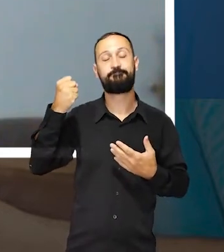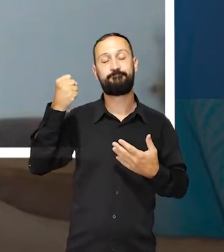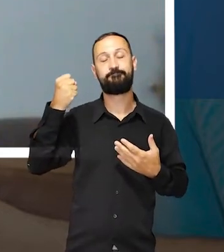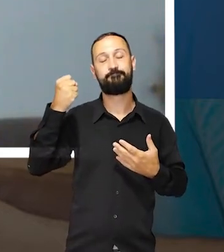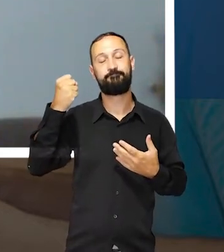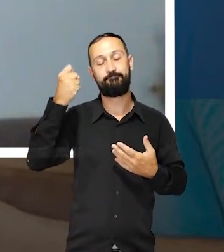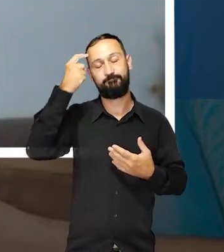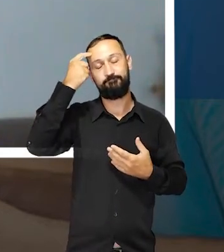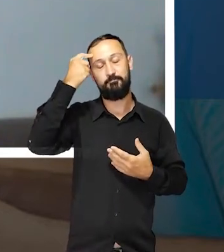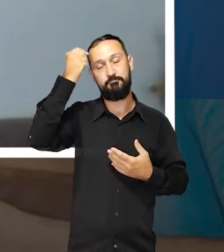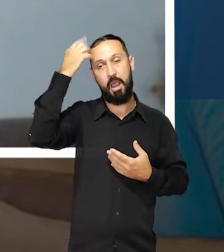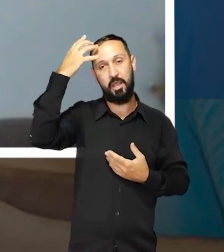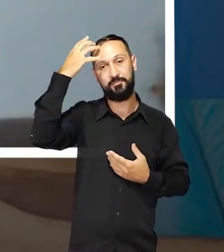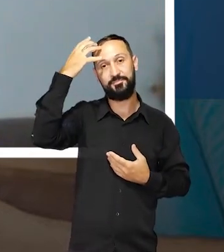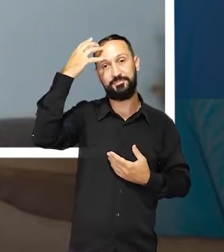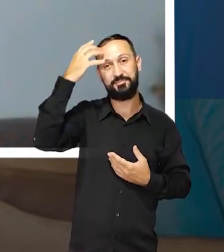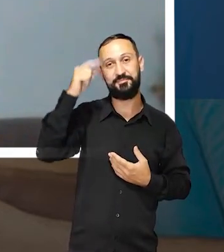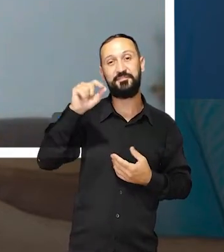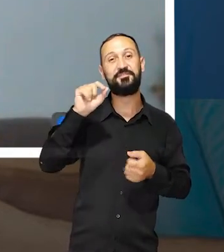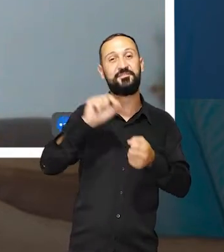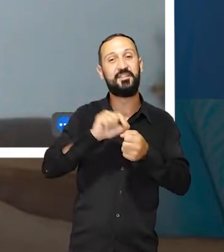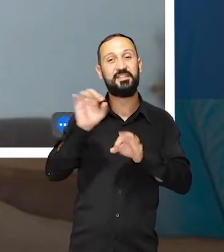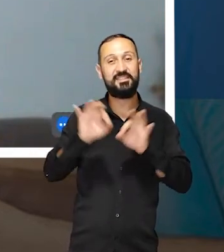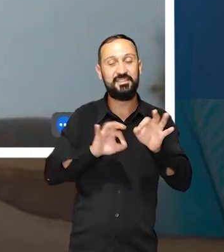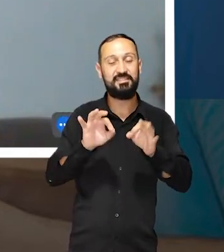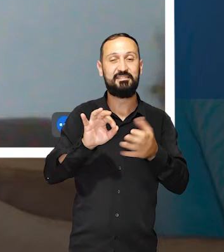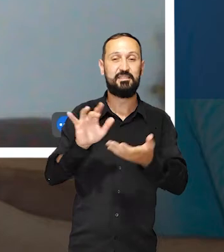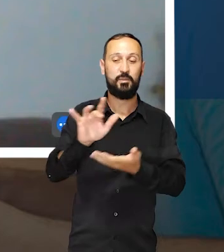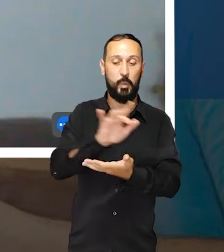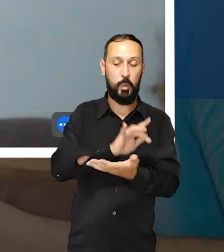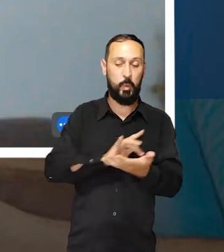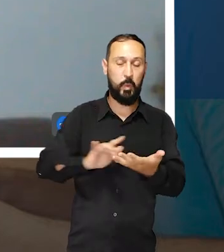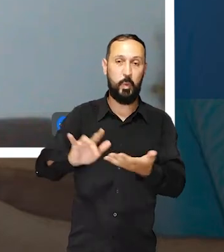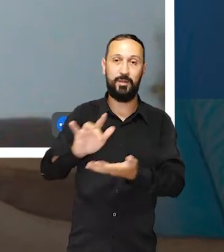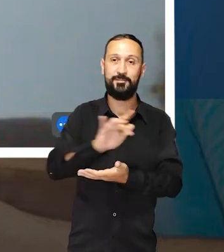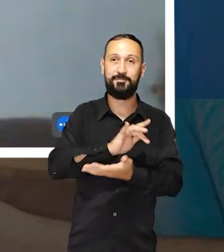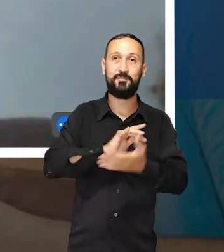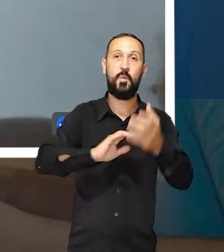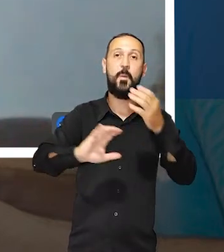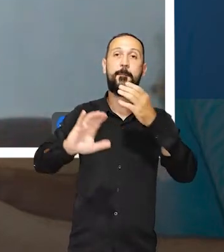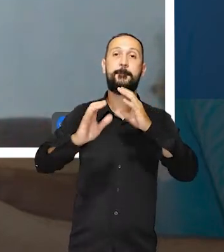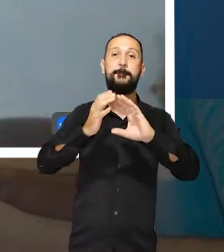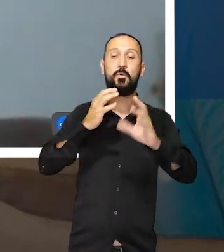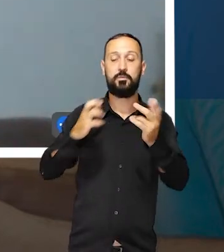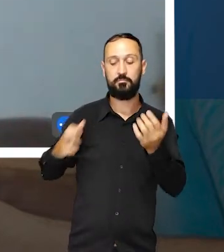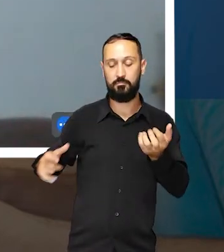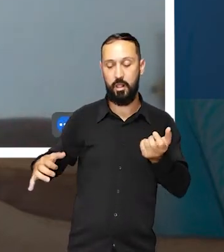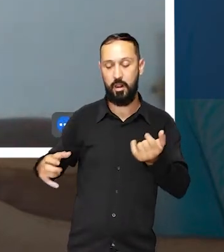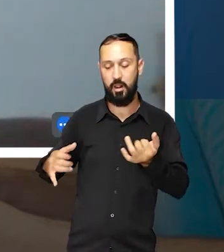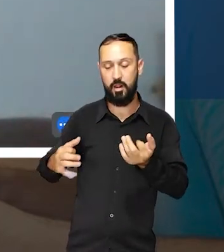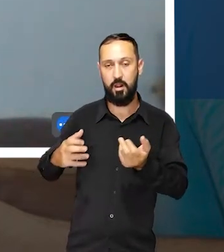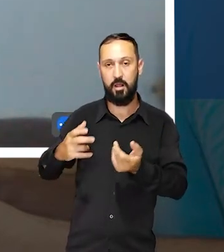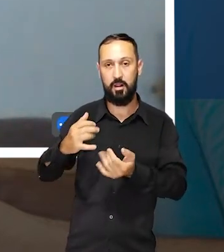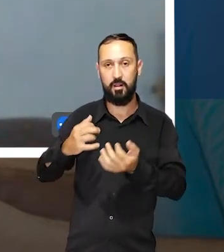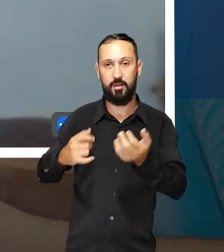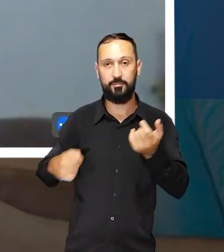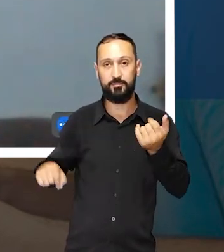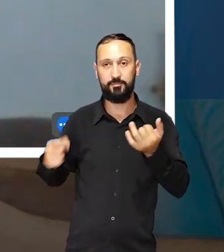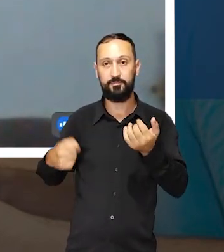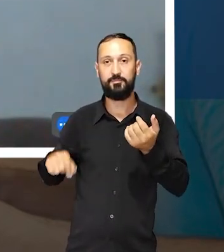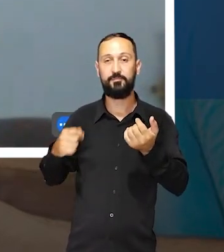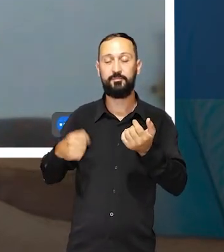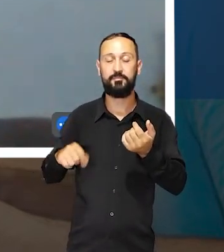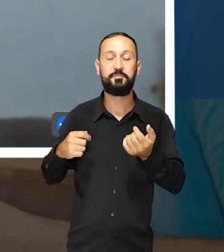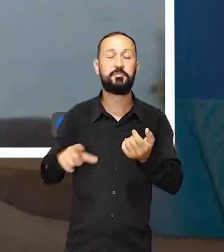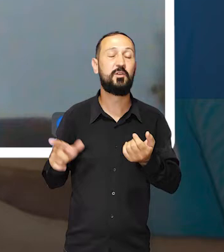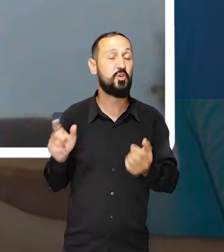E aí surgiu a ideia de fazermos esse CD com música instrumental da